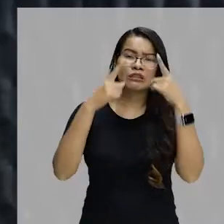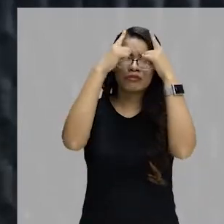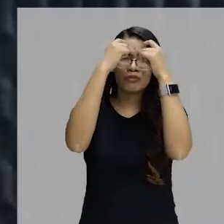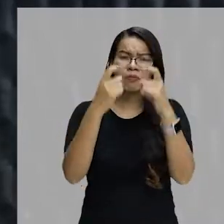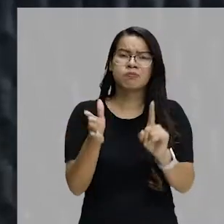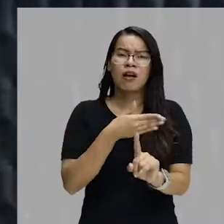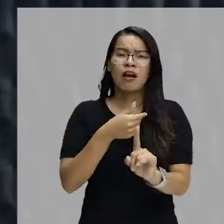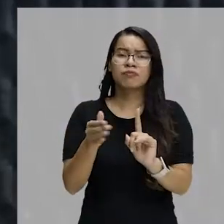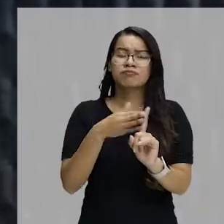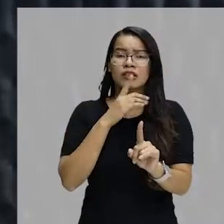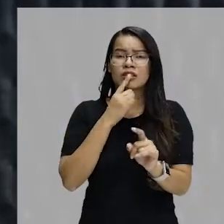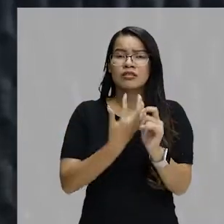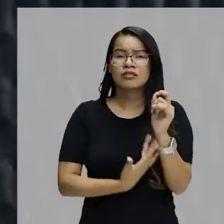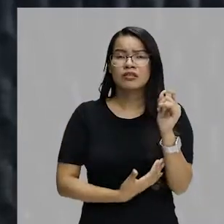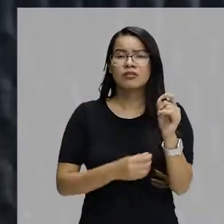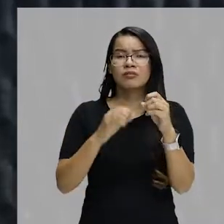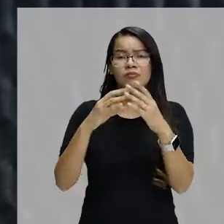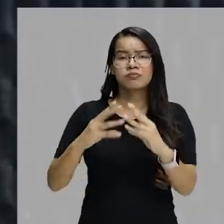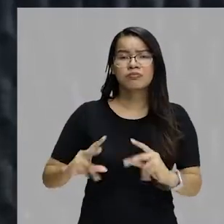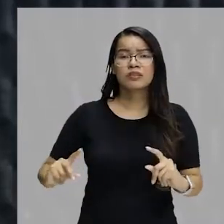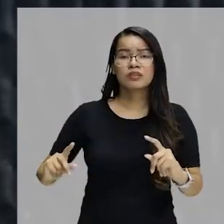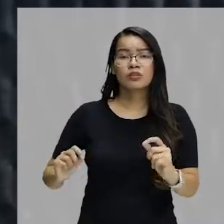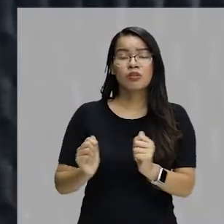com a participação de setores populares.